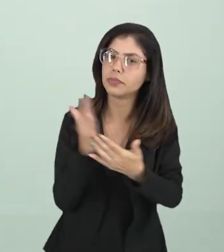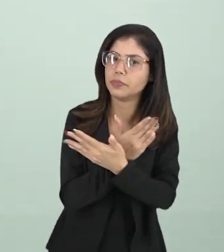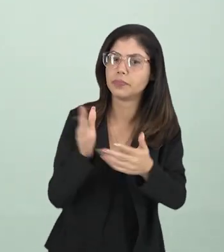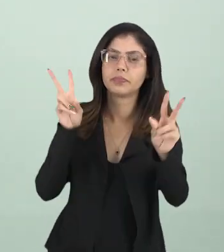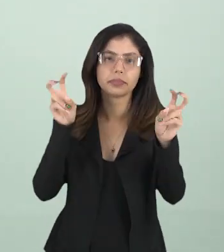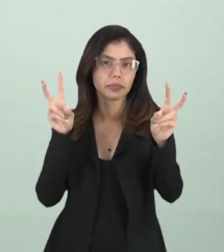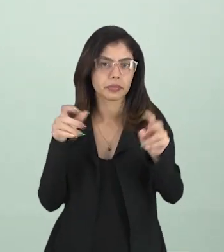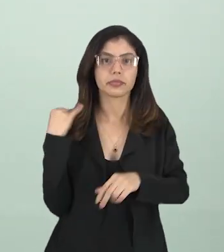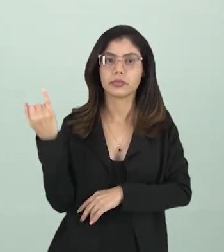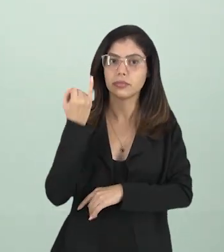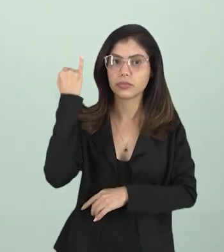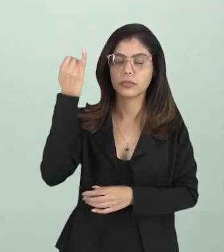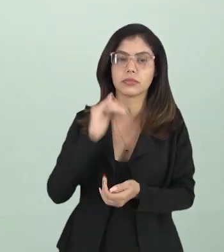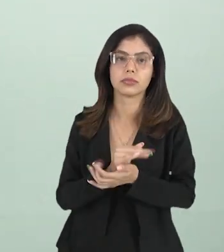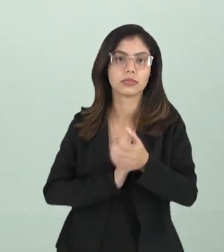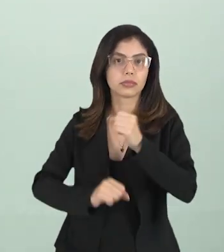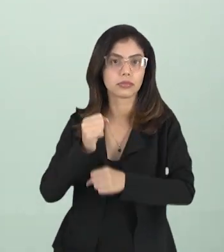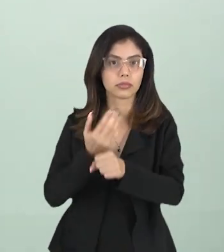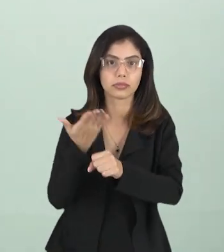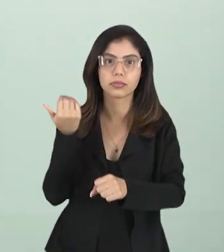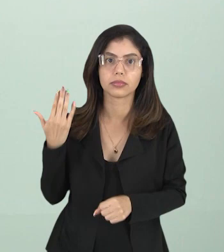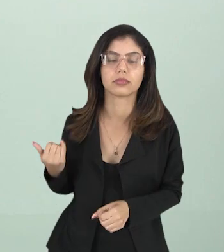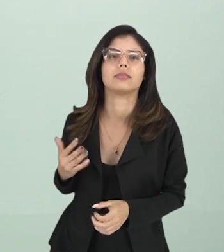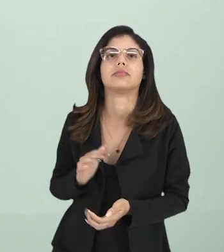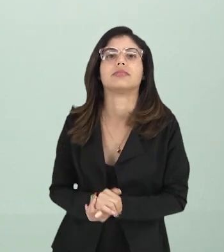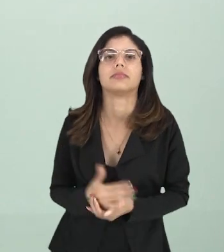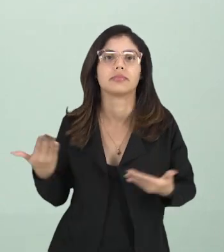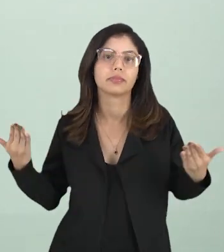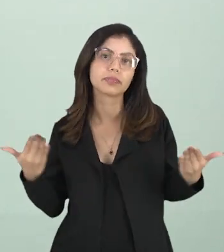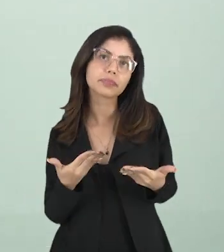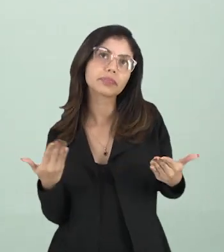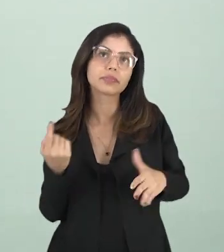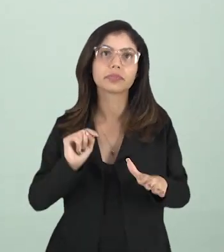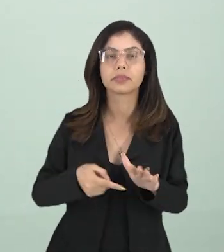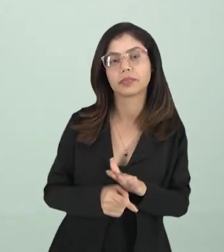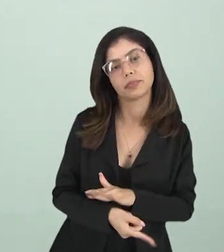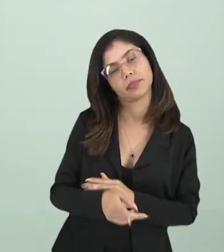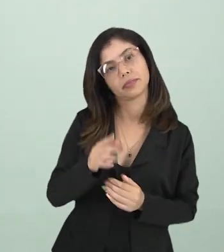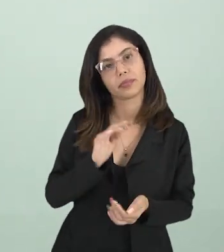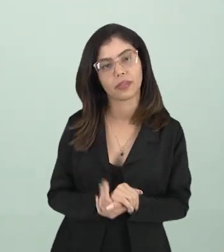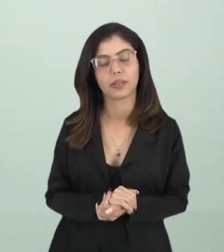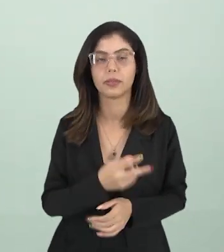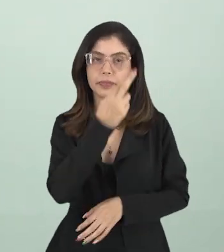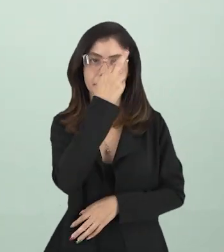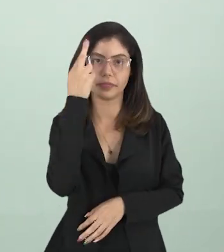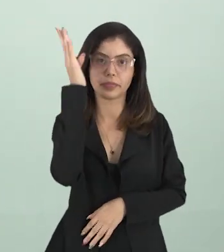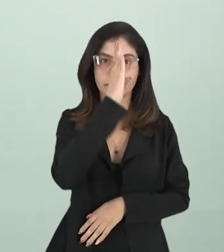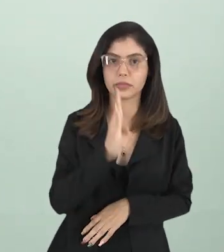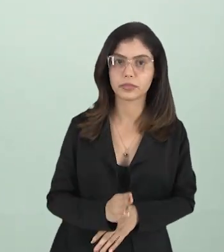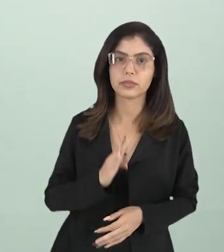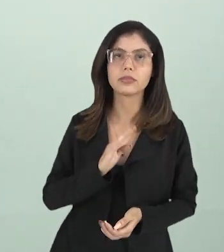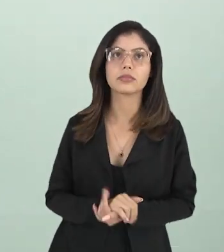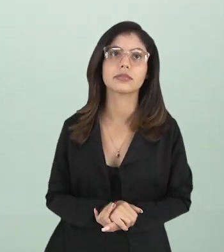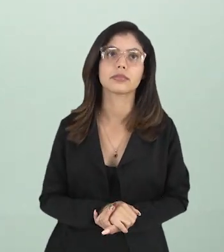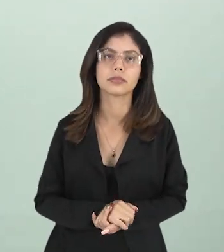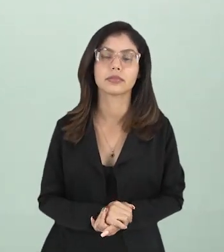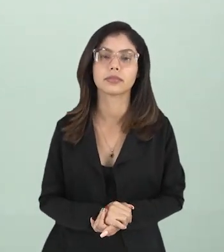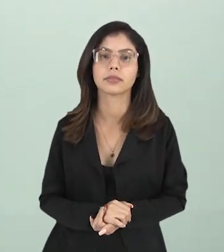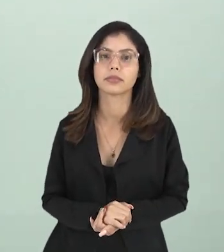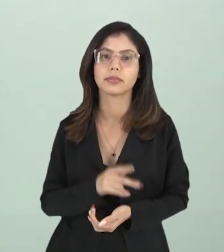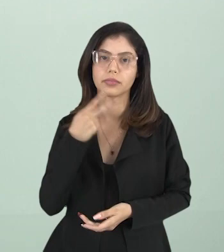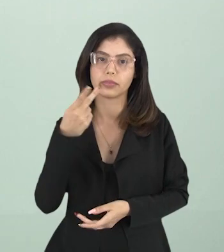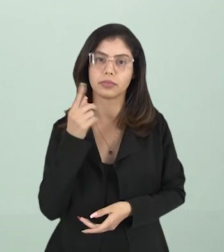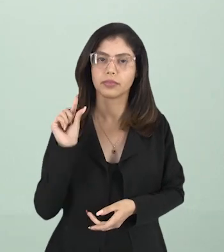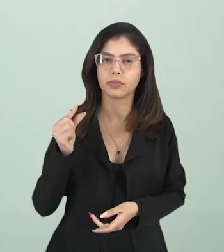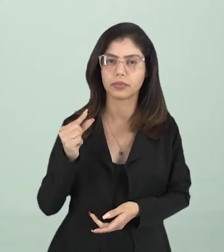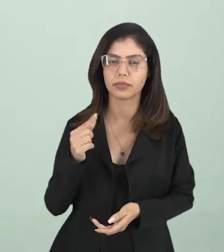assuntos principais do ano passado. E hoje, dentro dessa perspectiva da história do Brasil, que a gente está vendo, a gente vai falar um